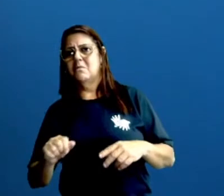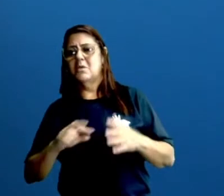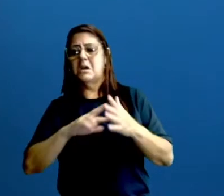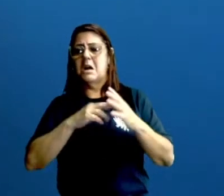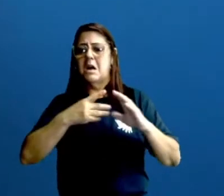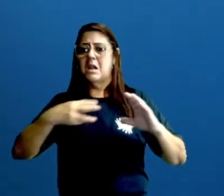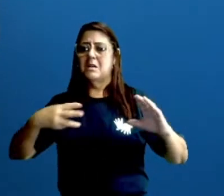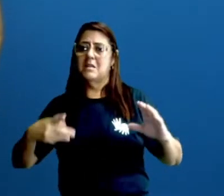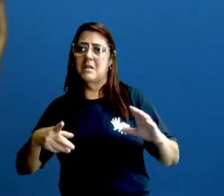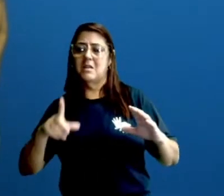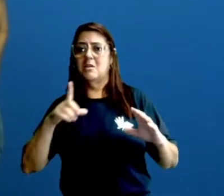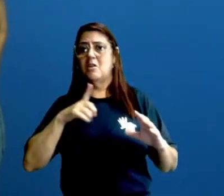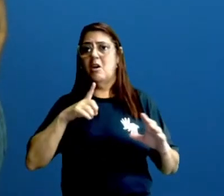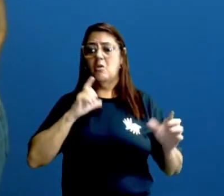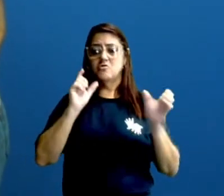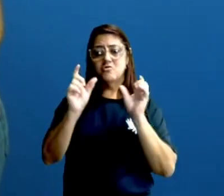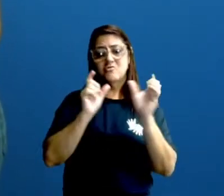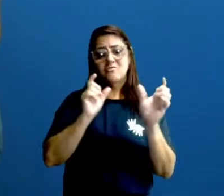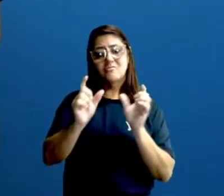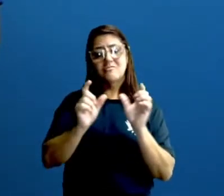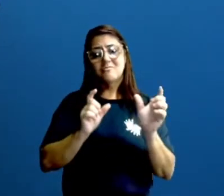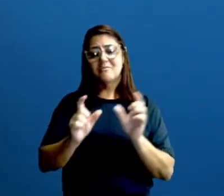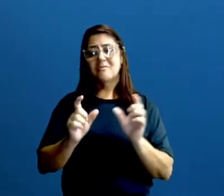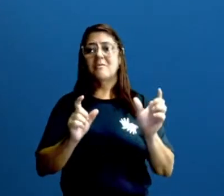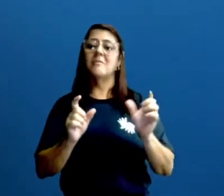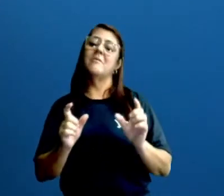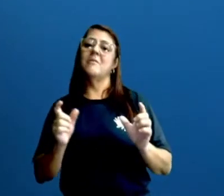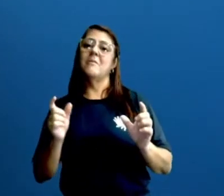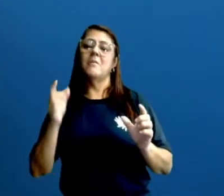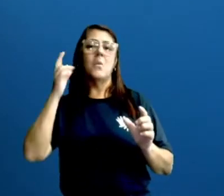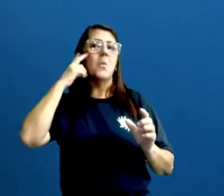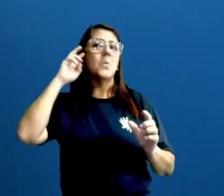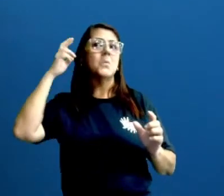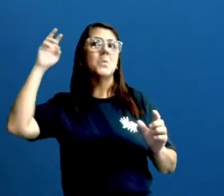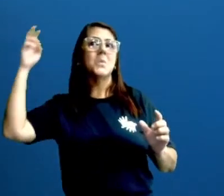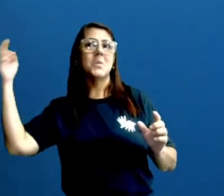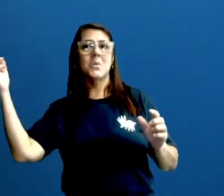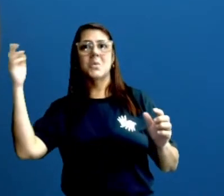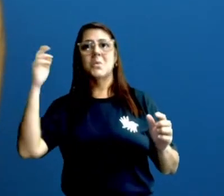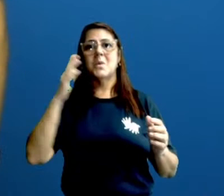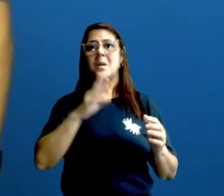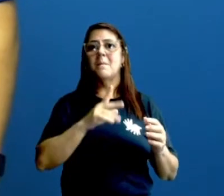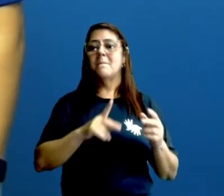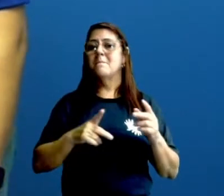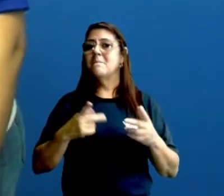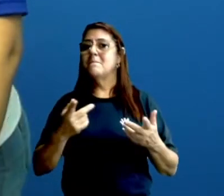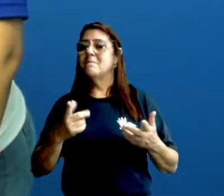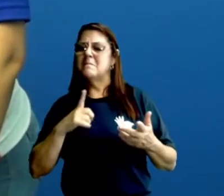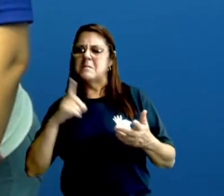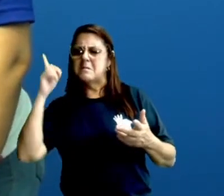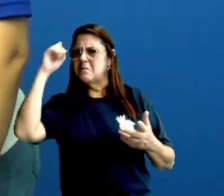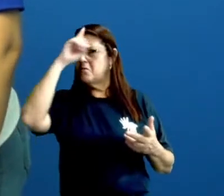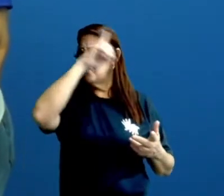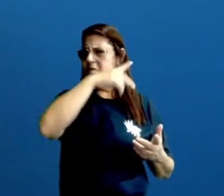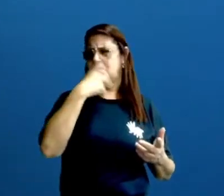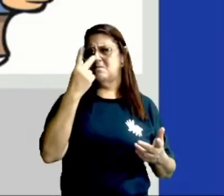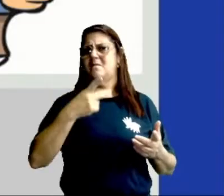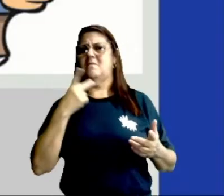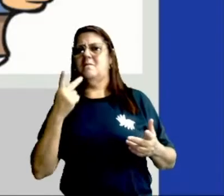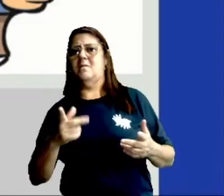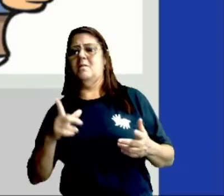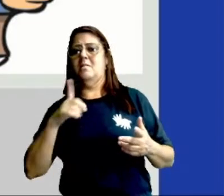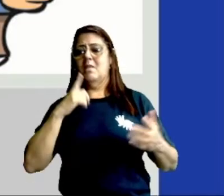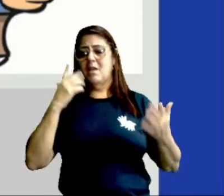trava-língua? Os trava-línguas são um jogo de palavras que faz parte da cultura popular. São frases difíceis de recitar, que